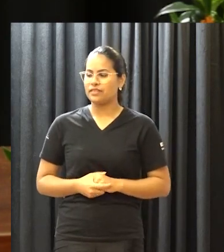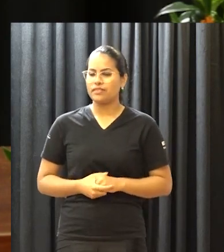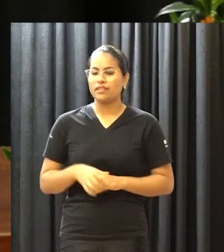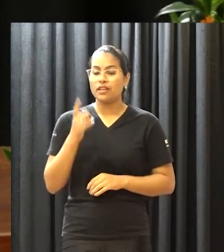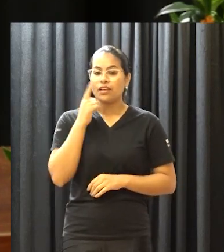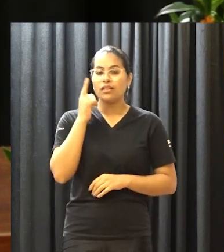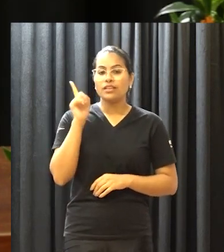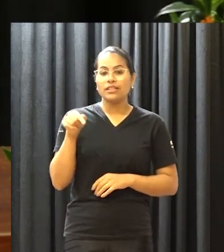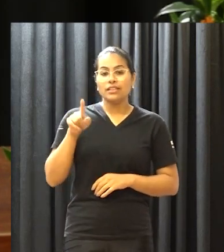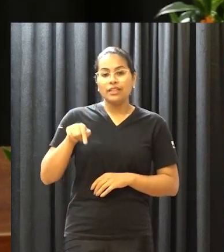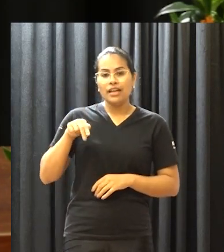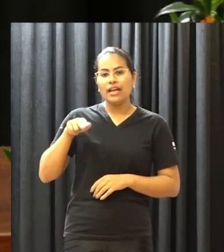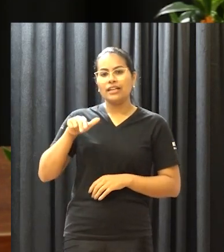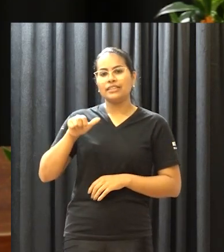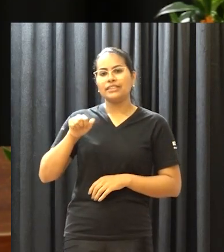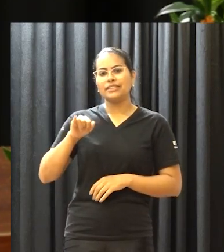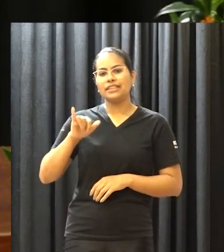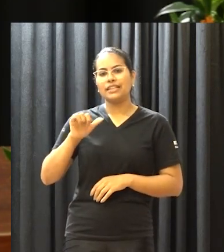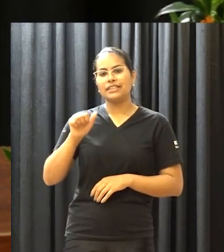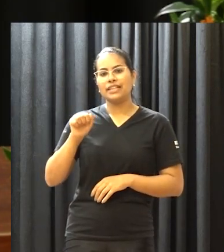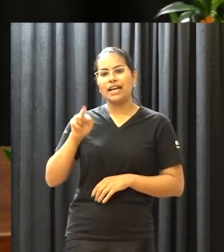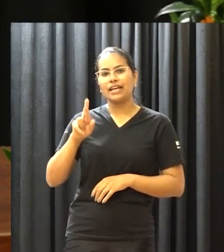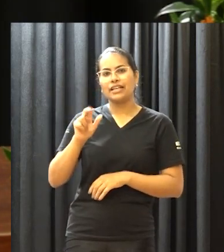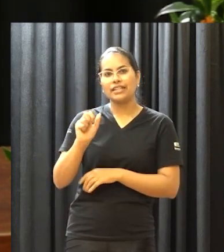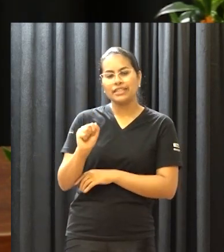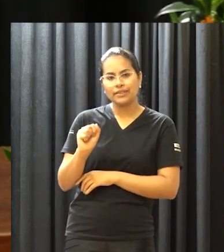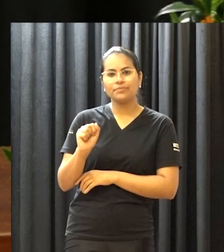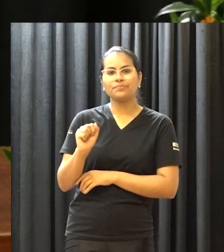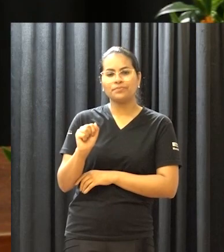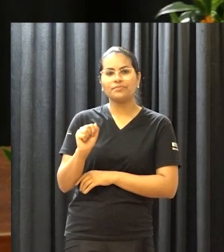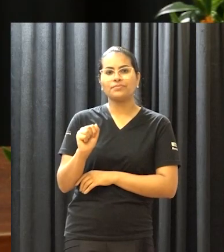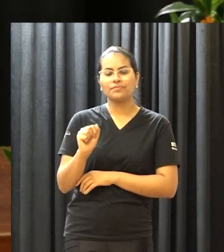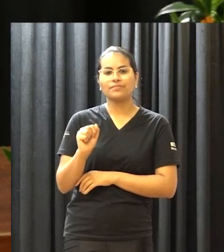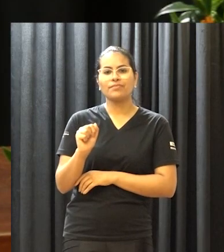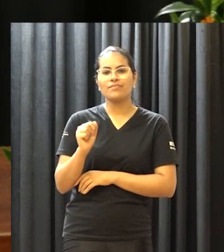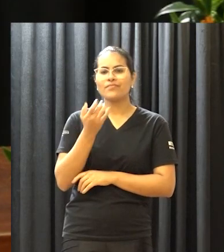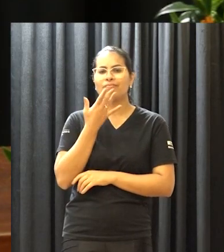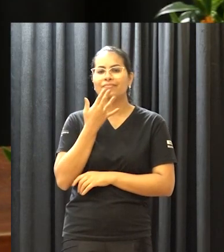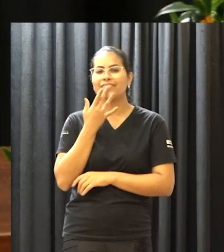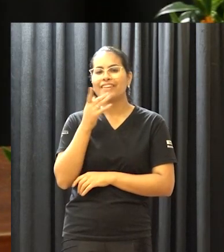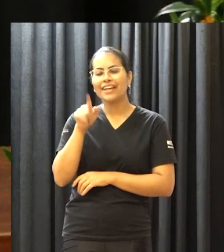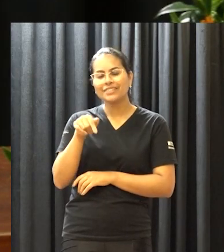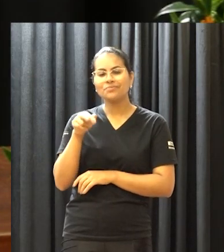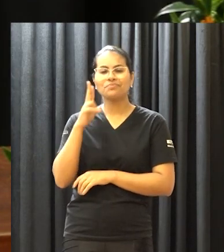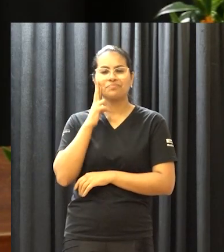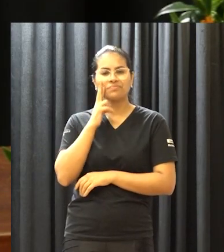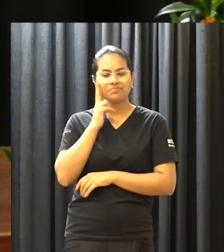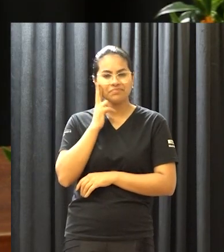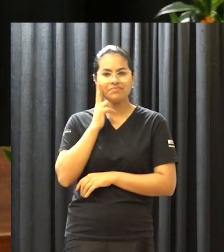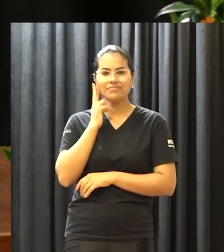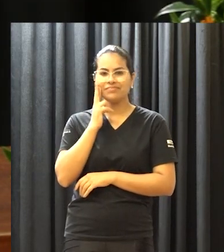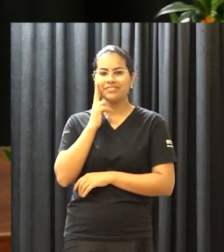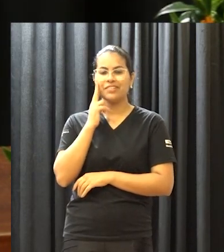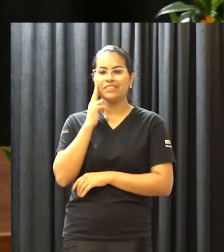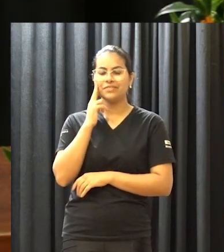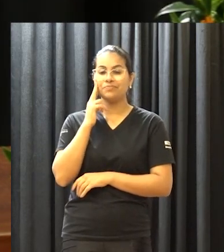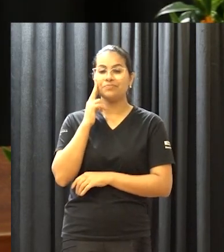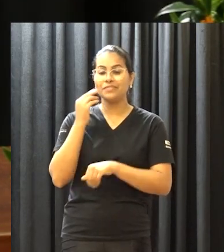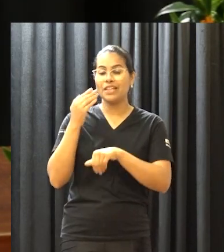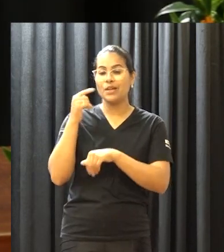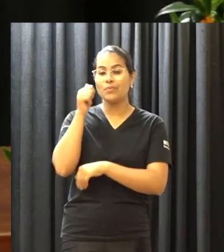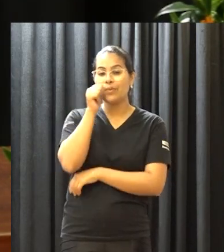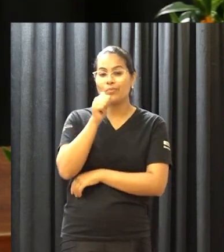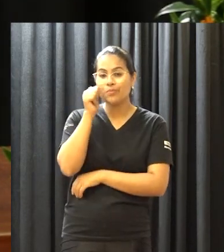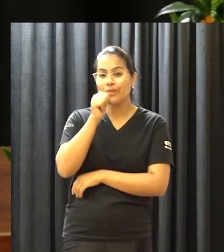Essa é a Nayara. Os tons dessa imagem são todos em rosa. A Nayara é uma mulher negra, de cabelos ondulados na altura do ombro, está meio de